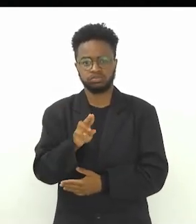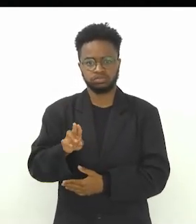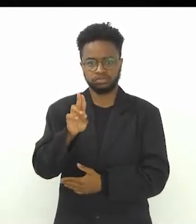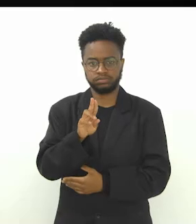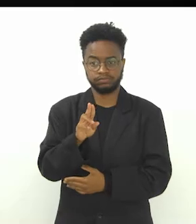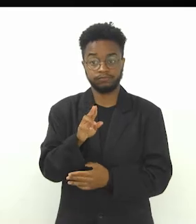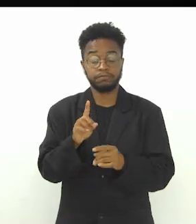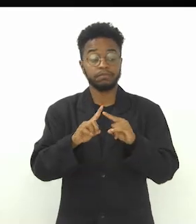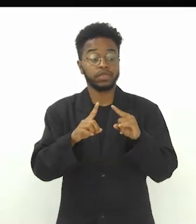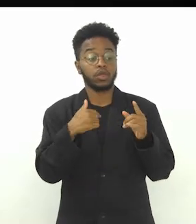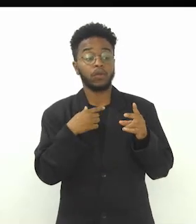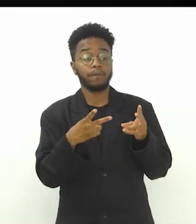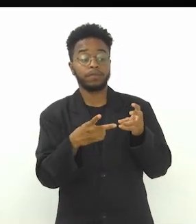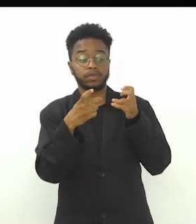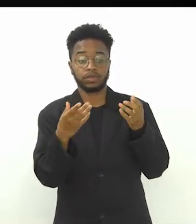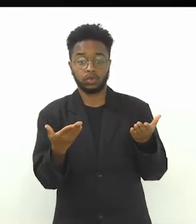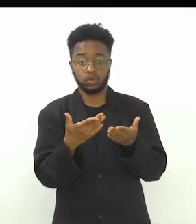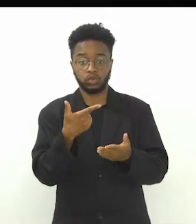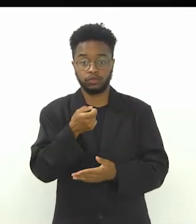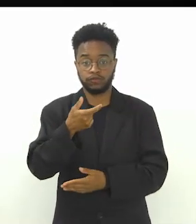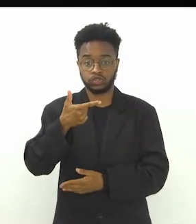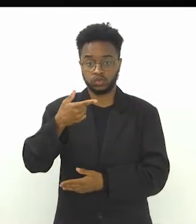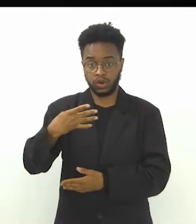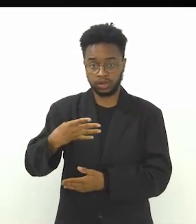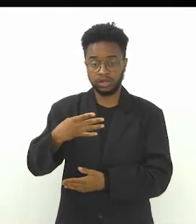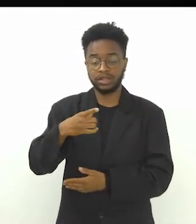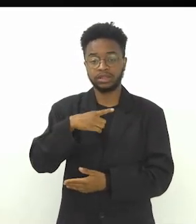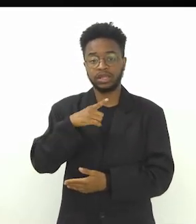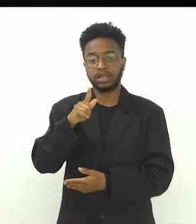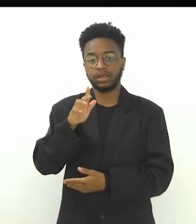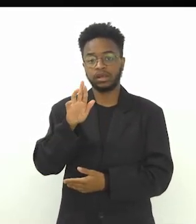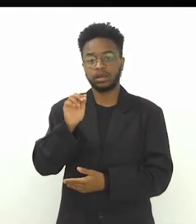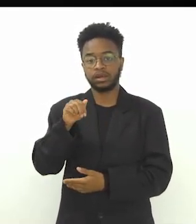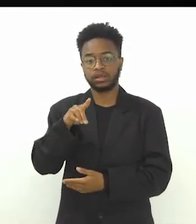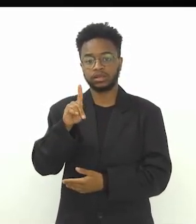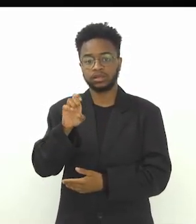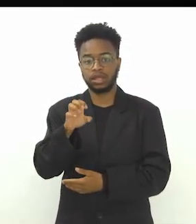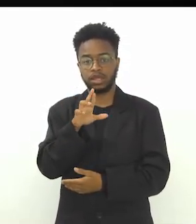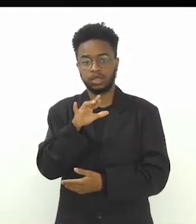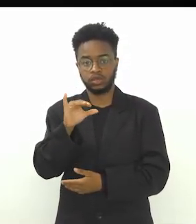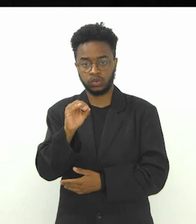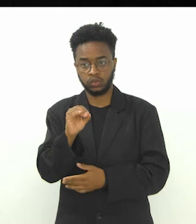vejo o 24 como Grande Rio e